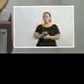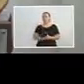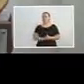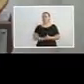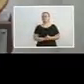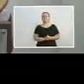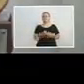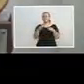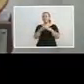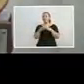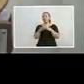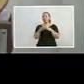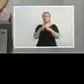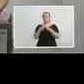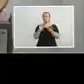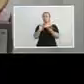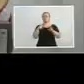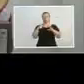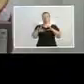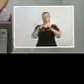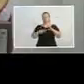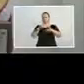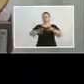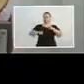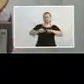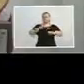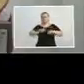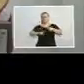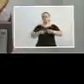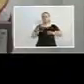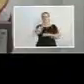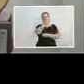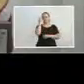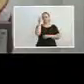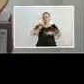estavam aqui na Câmara Municipal, o seu Atilano e o doutor Detone,